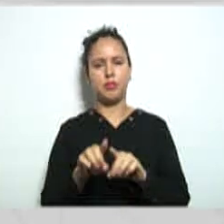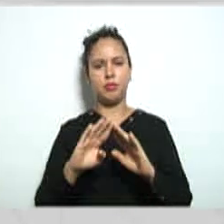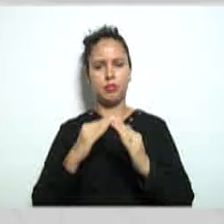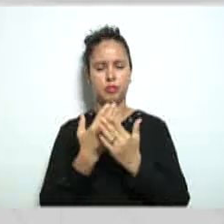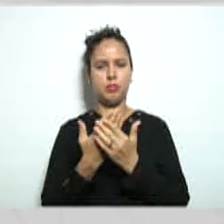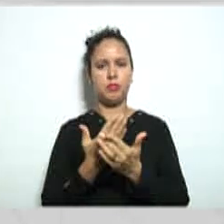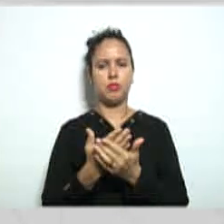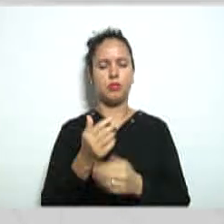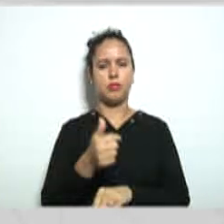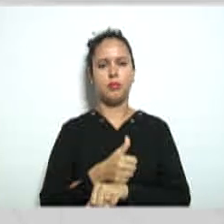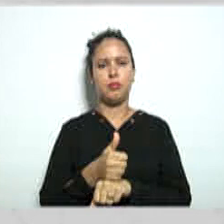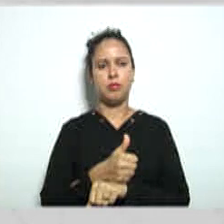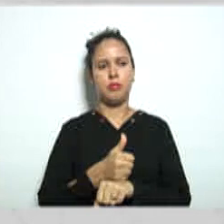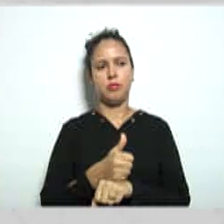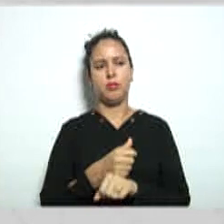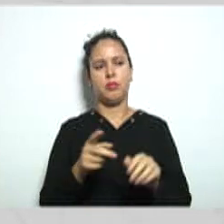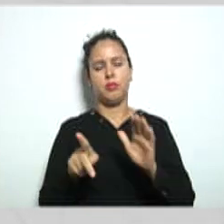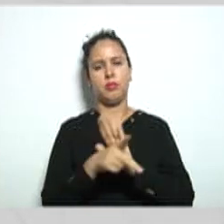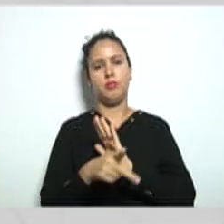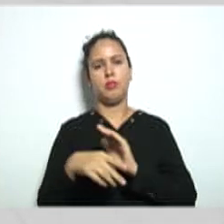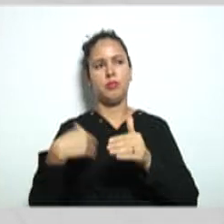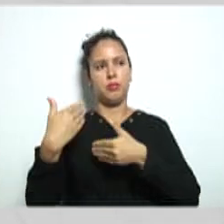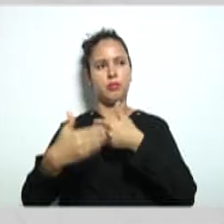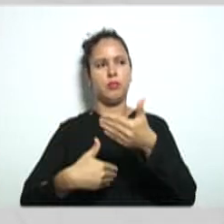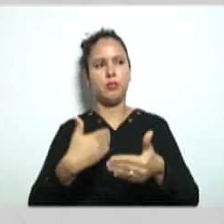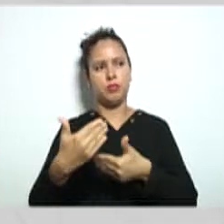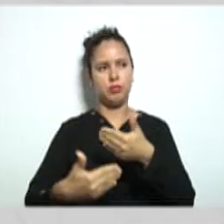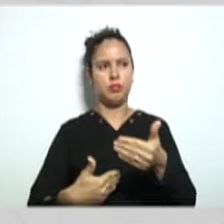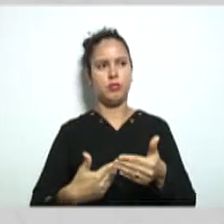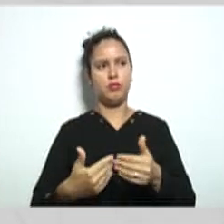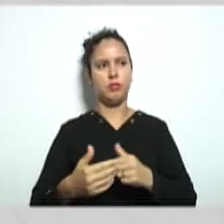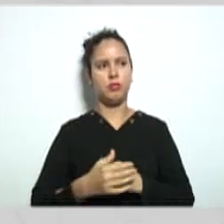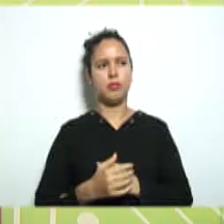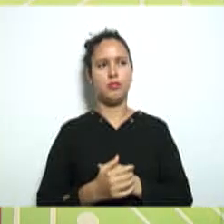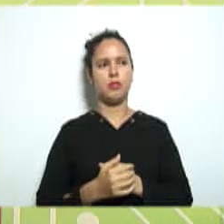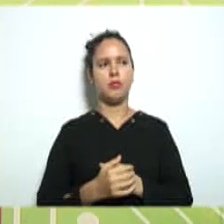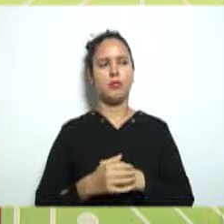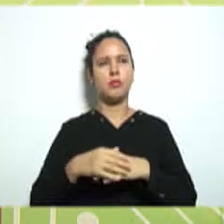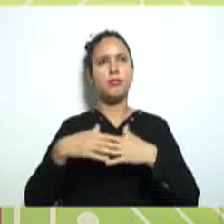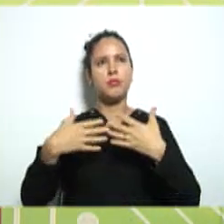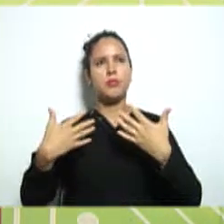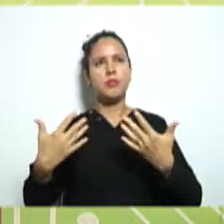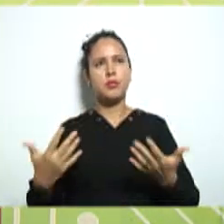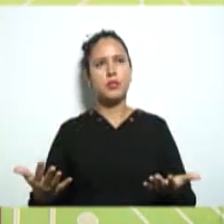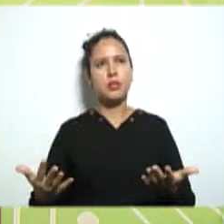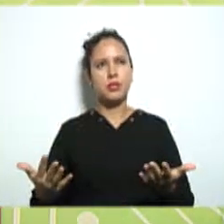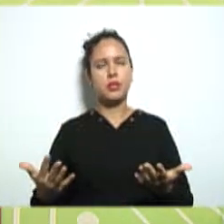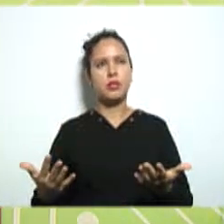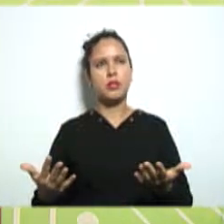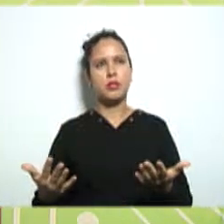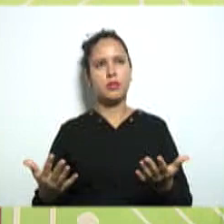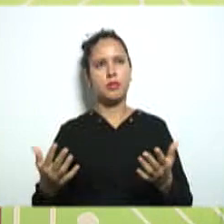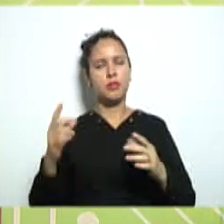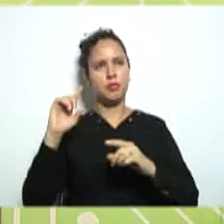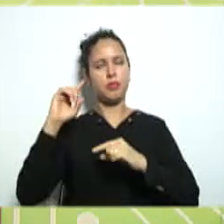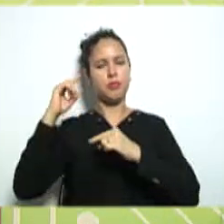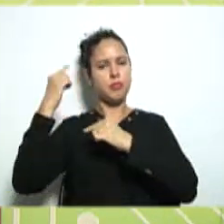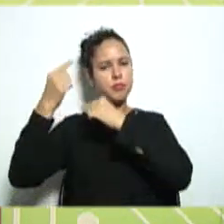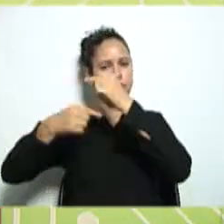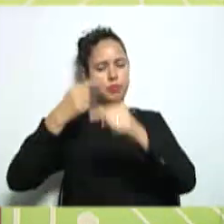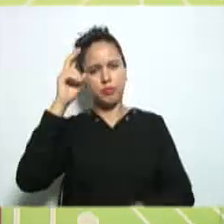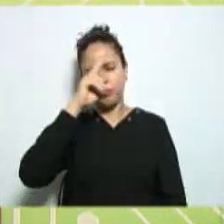enfatizavam aspectos operacionais do processo de produção. Então, gente, a gente fez aqui essa